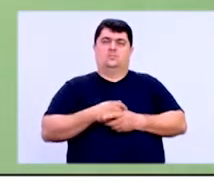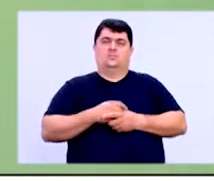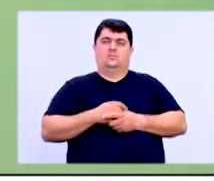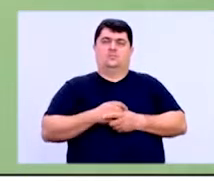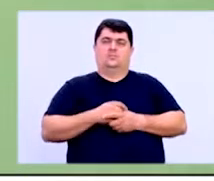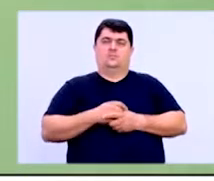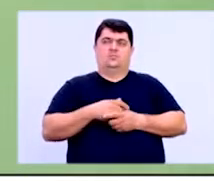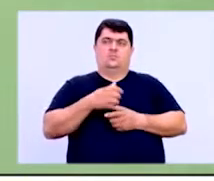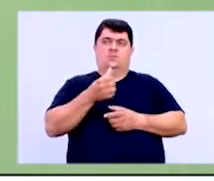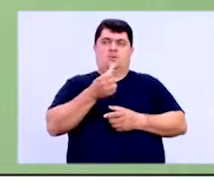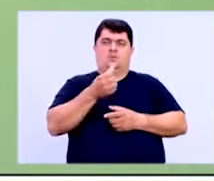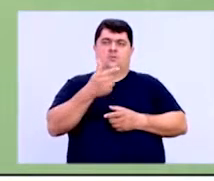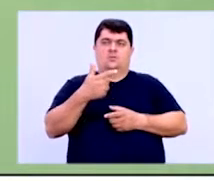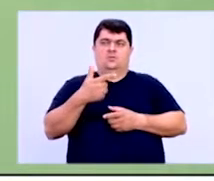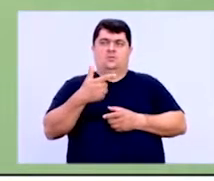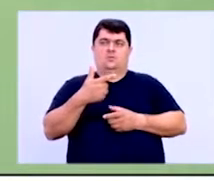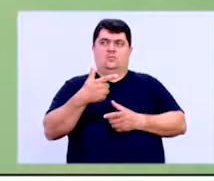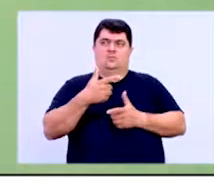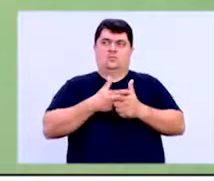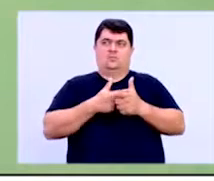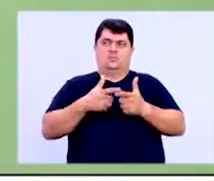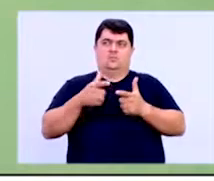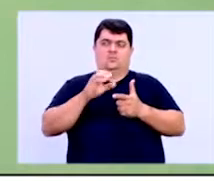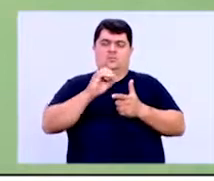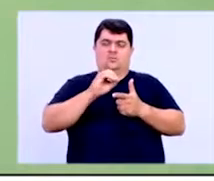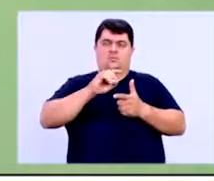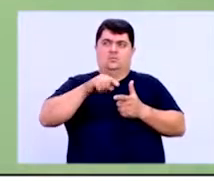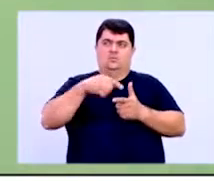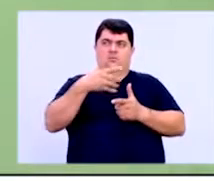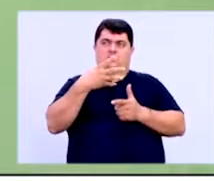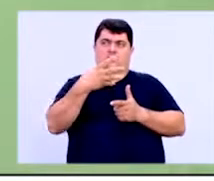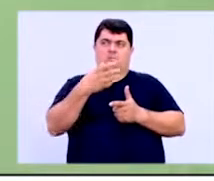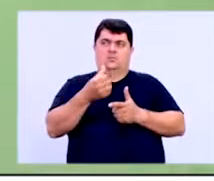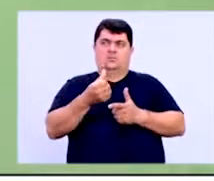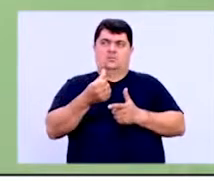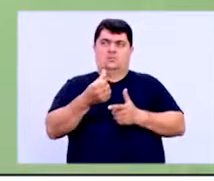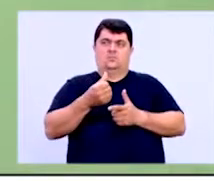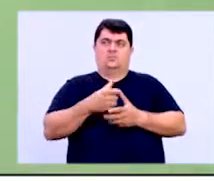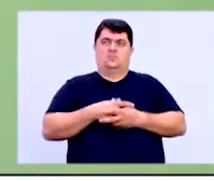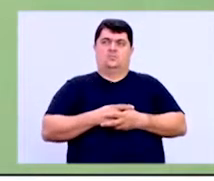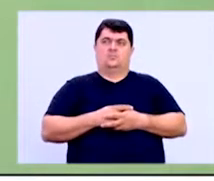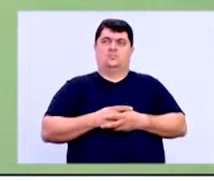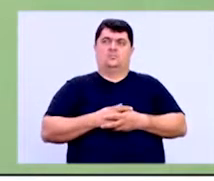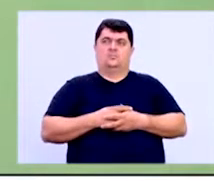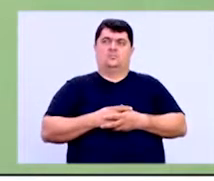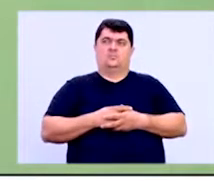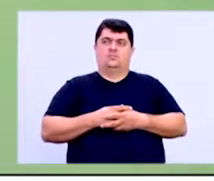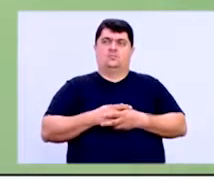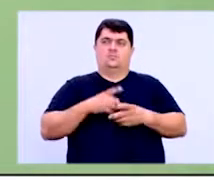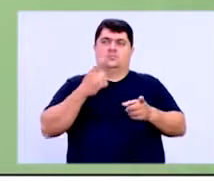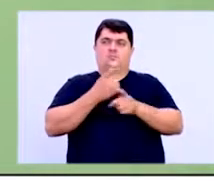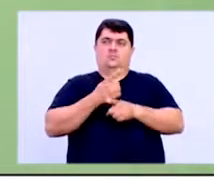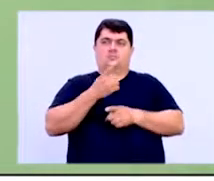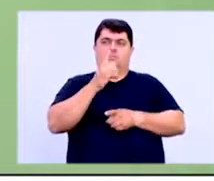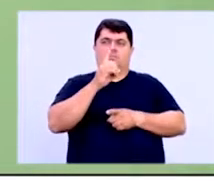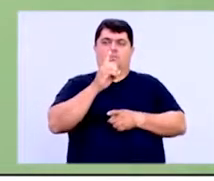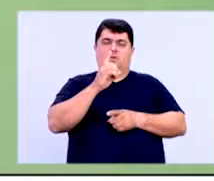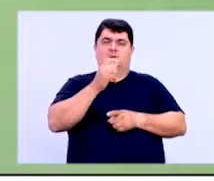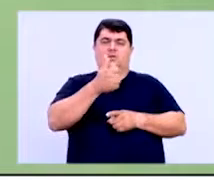62. 62 eu faço o quê? Divido 62 por 0,46, que eu vou achar o valor